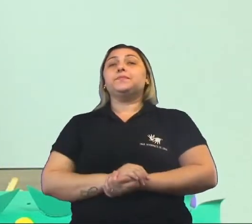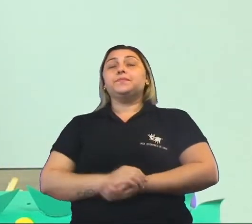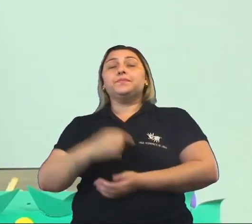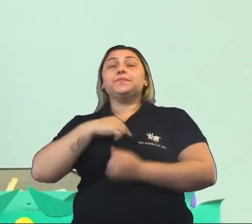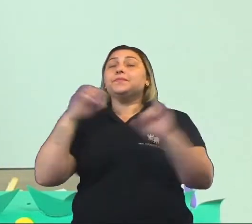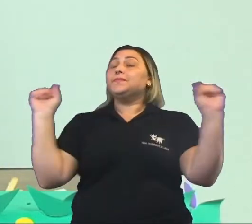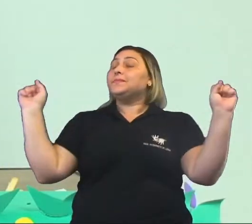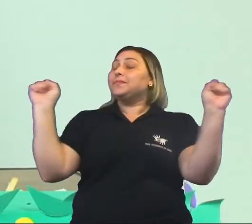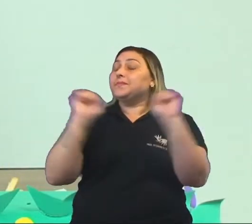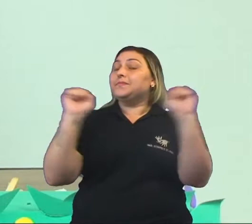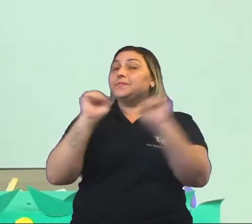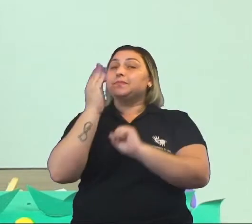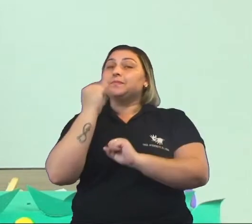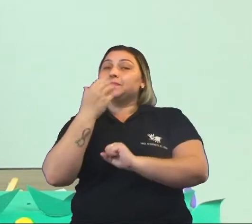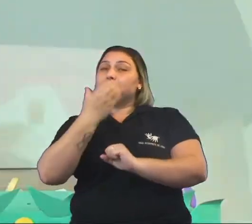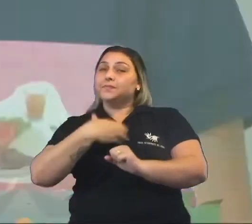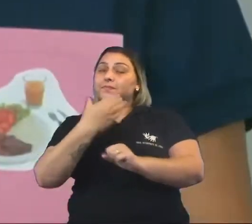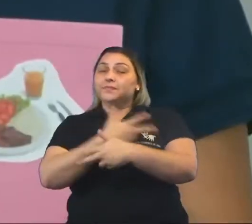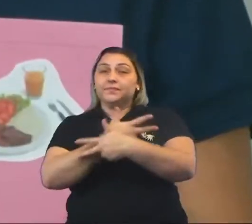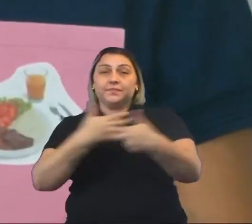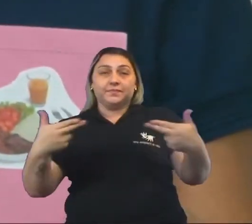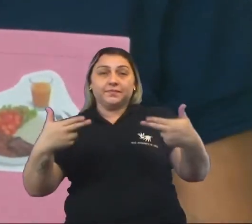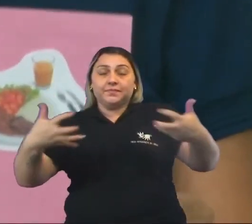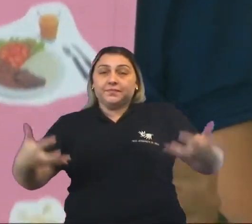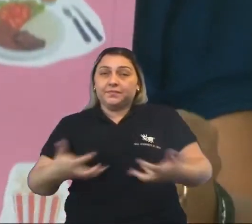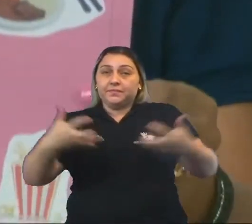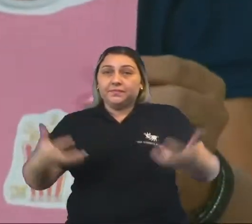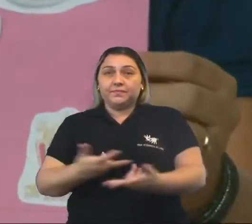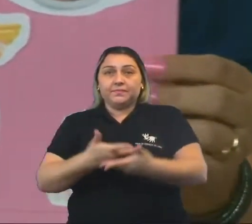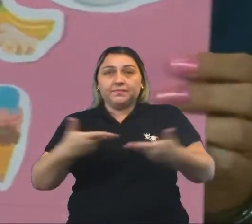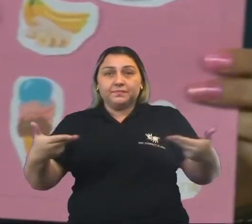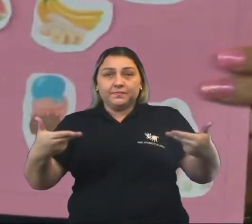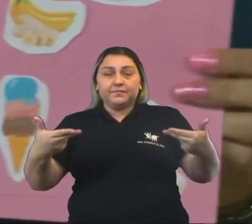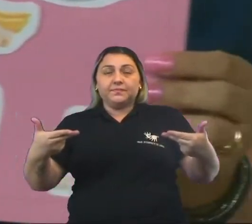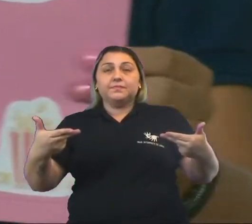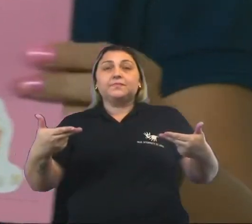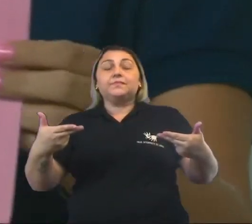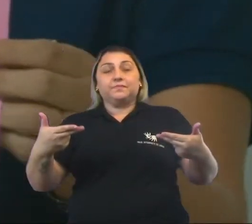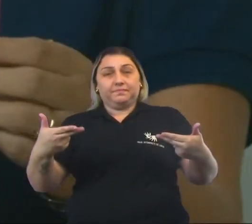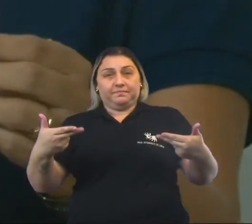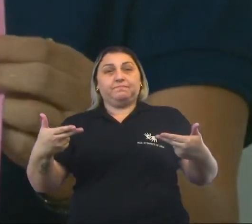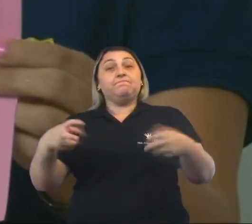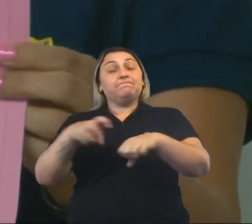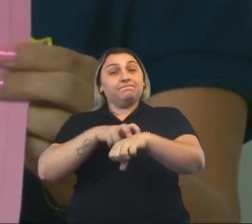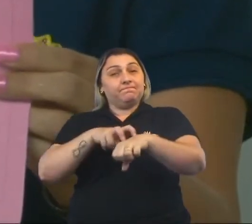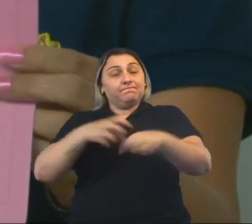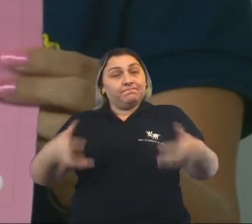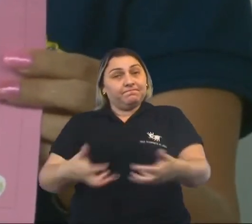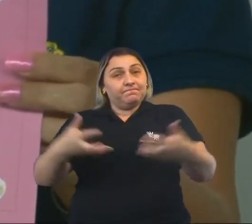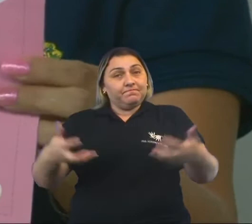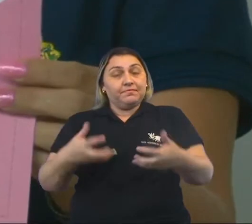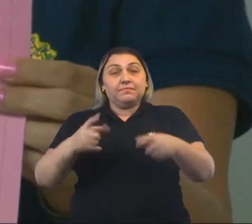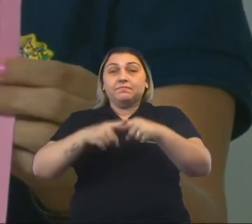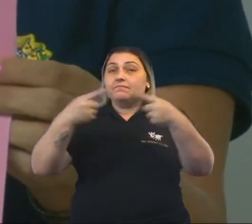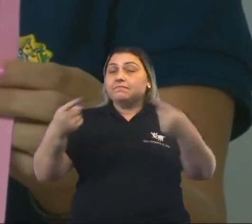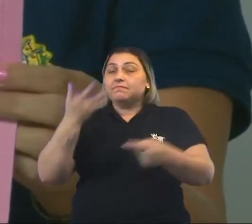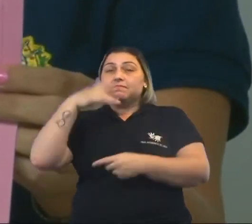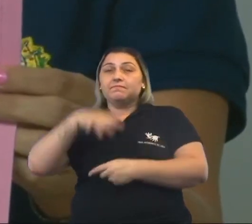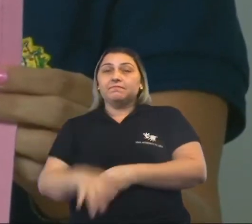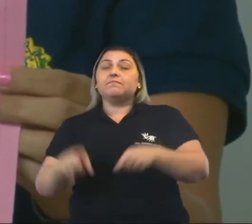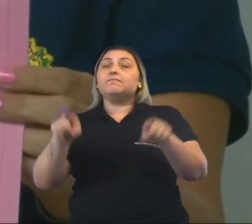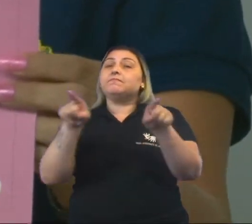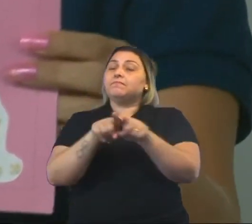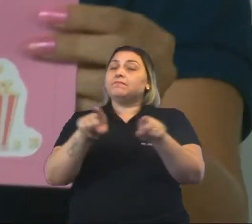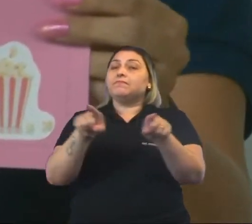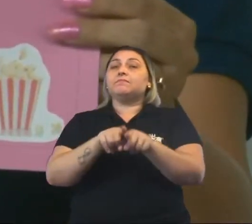Eu amo muito comer frutas, legumes, verduras. Mas, crianças, eu